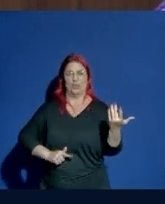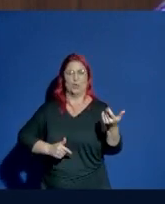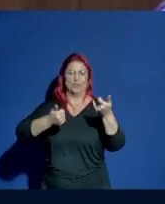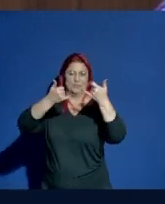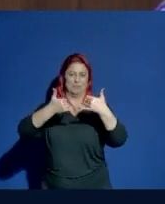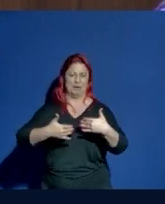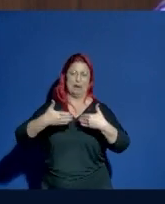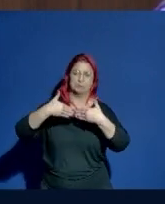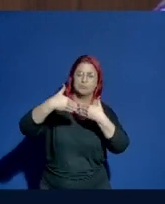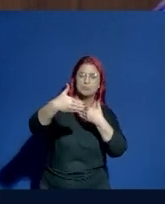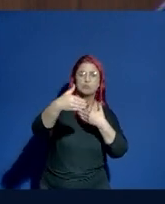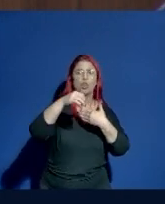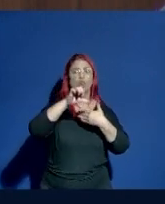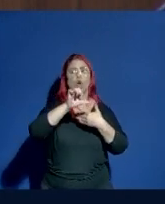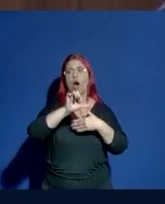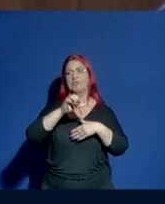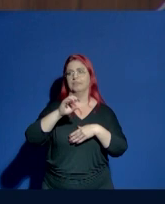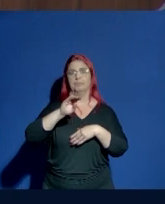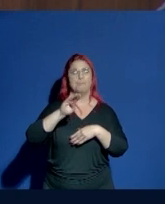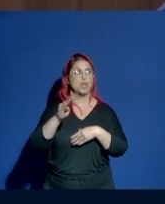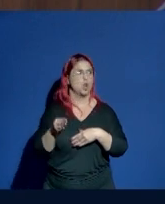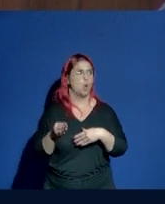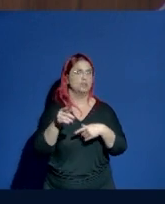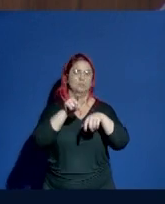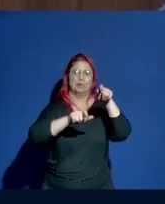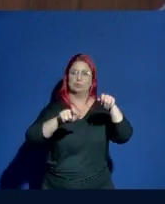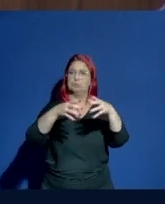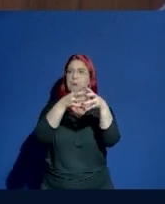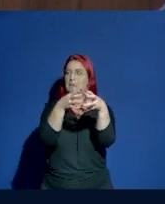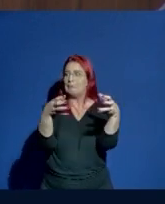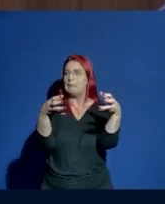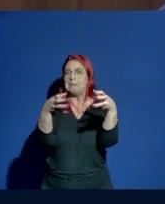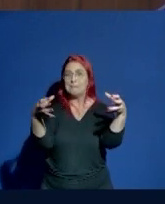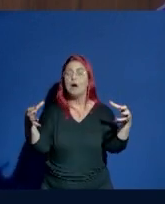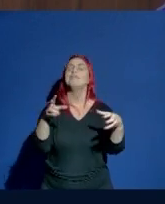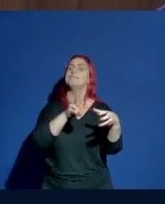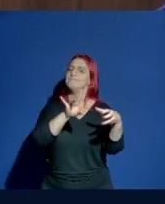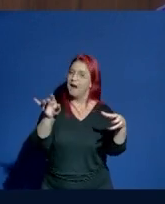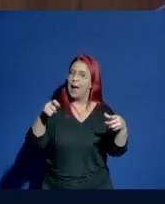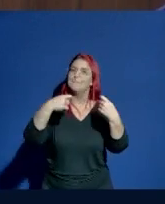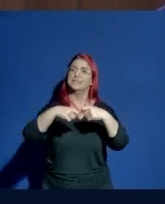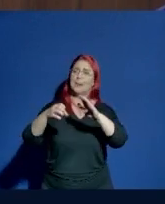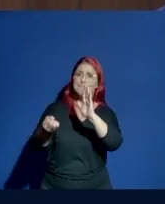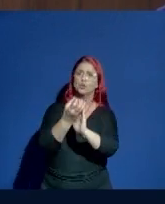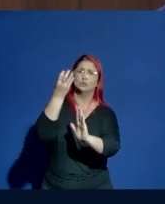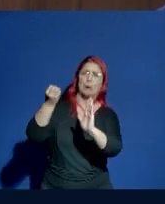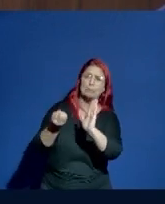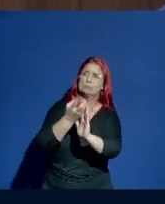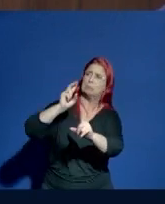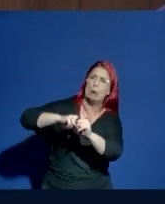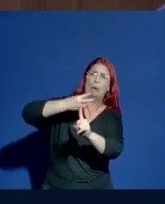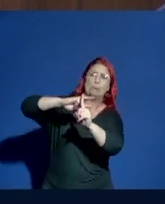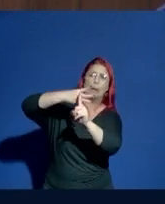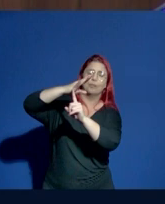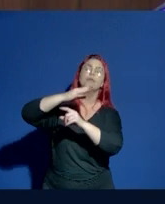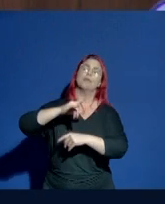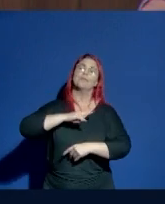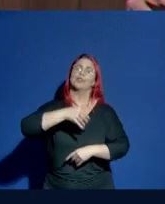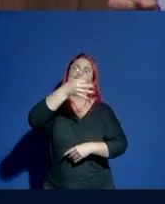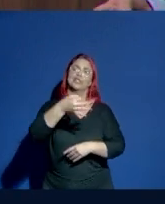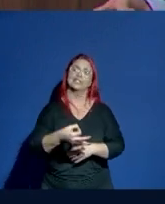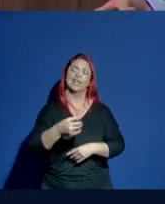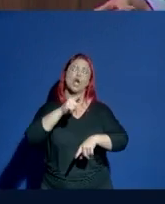ser 9 bilhões de habitantes, vamos precisar ter muito mais produção, os biológicos, com